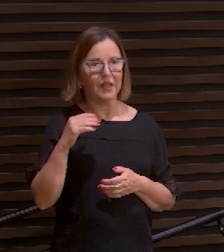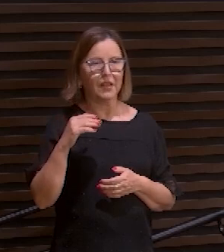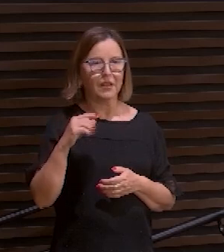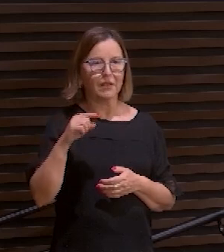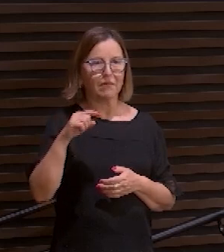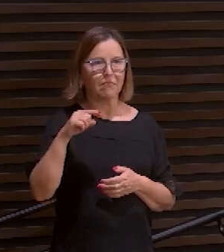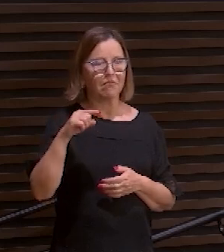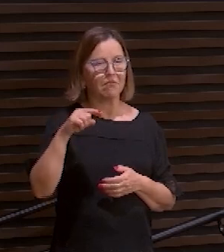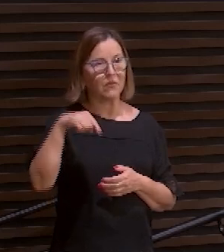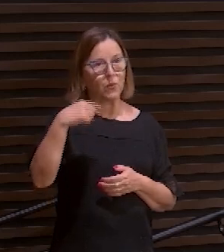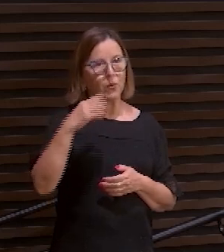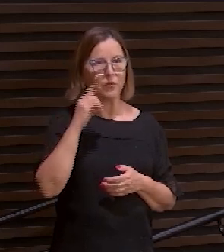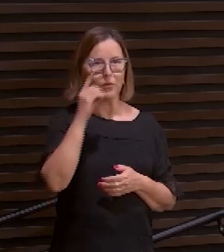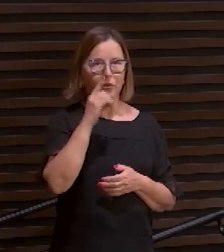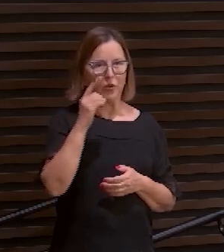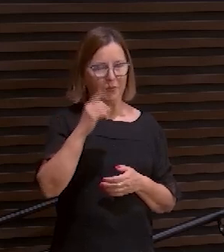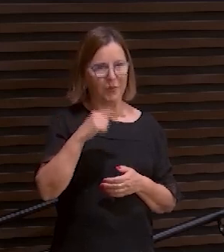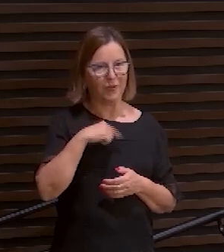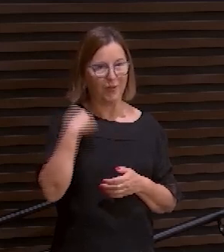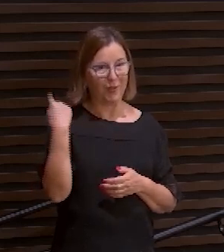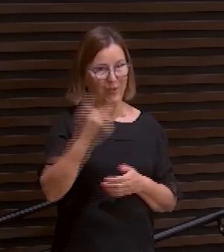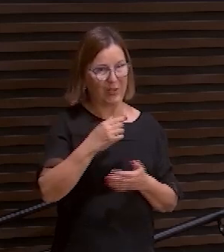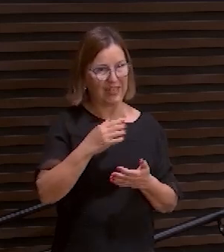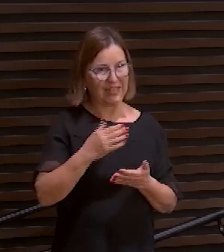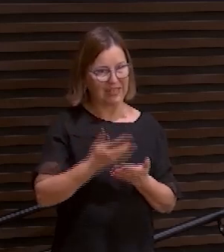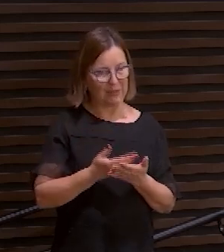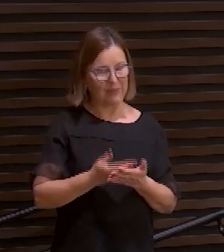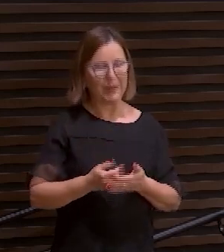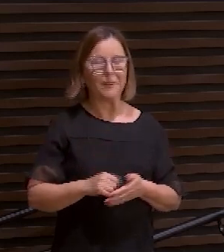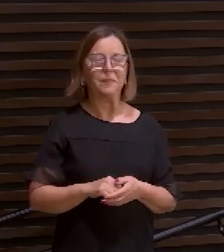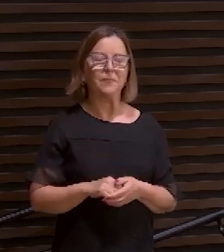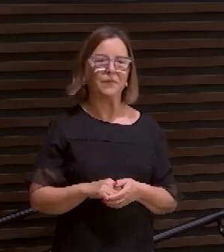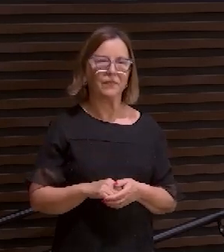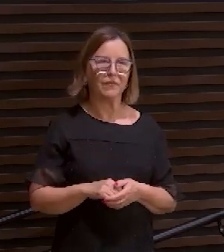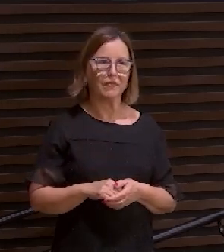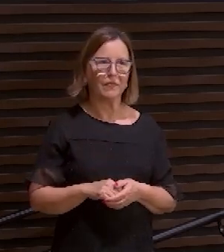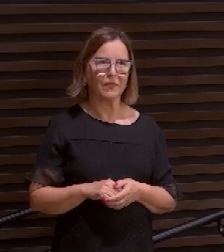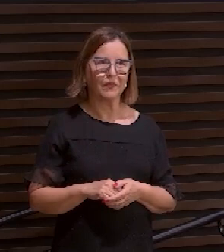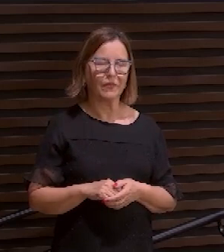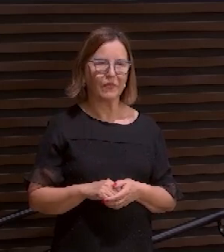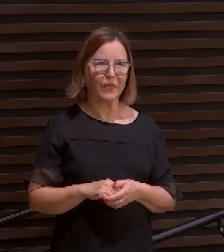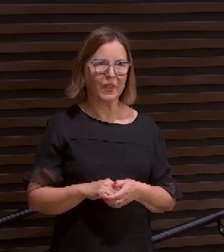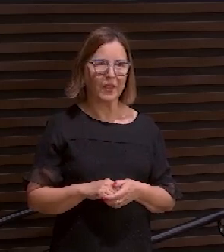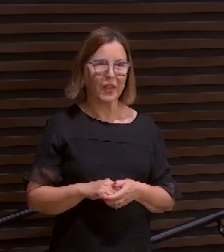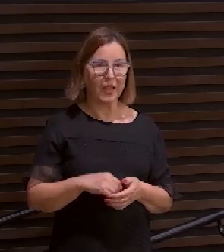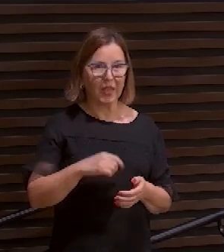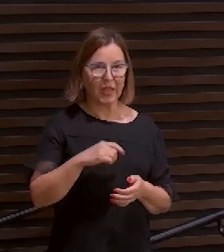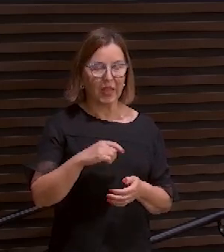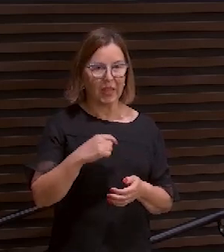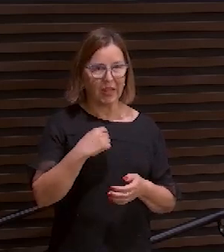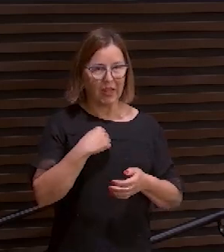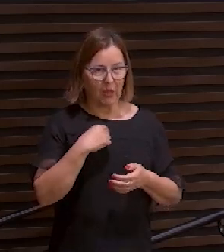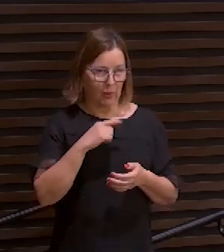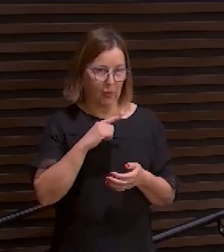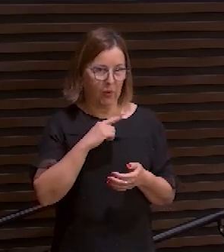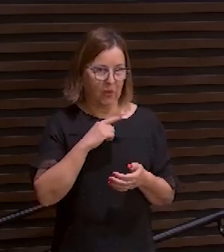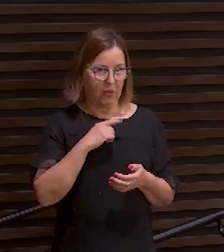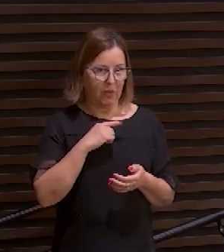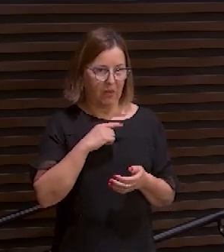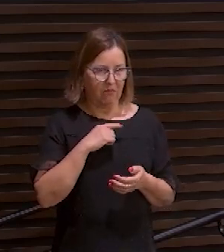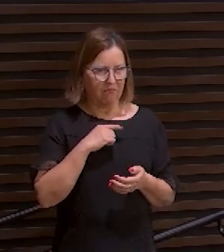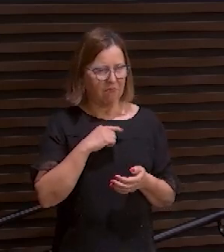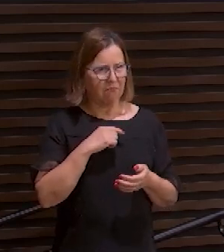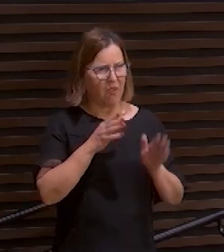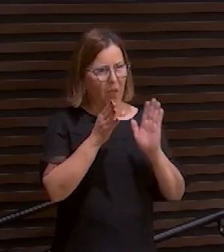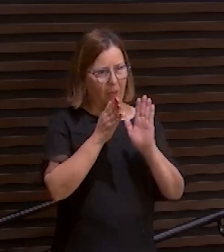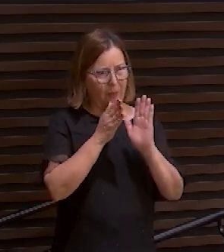eu estou com uma série de propostas do Espírito para conversar com a igreja.